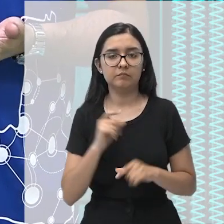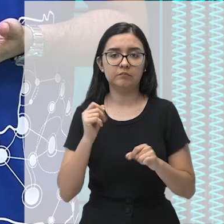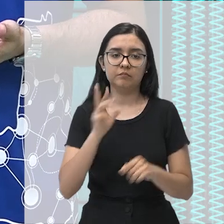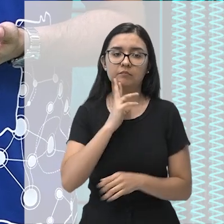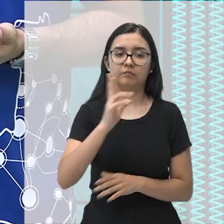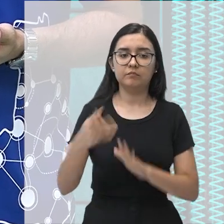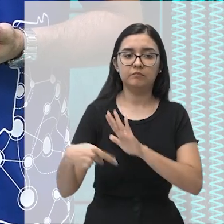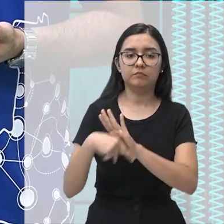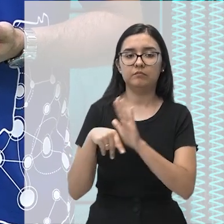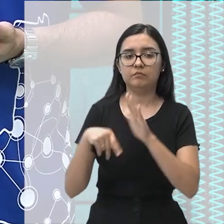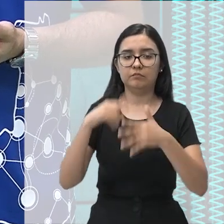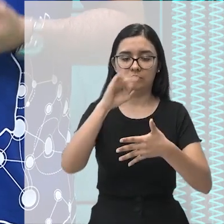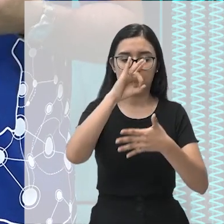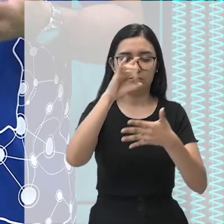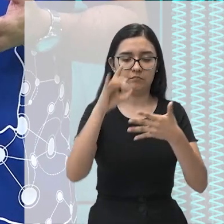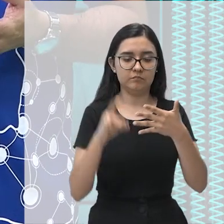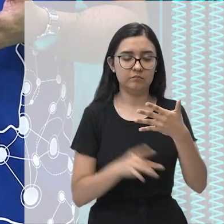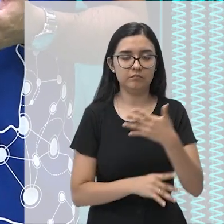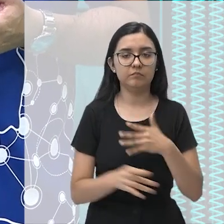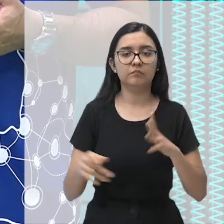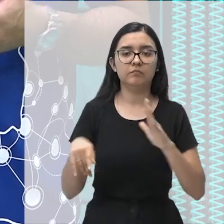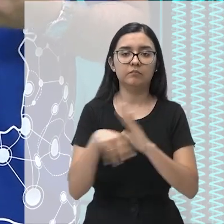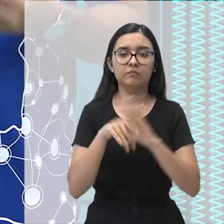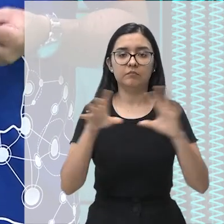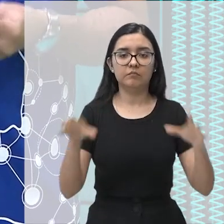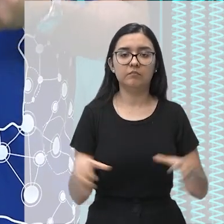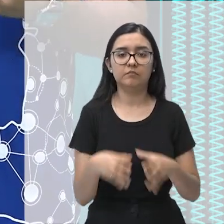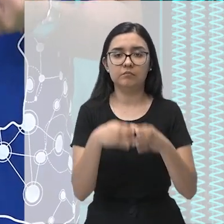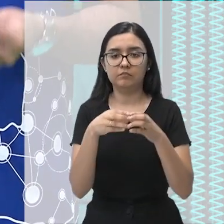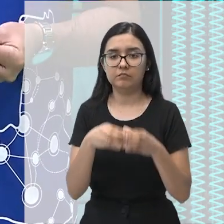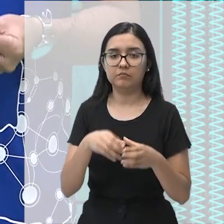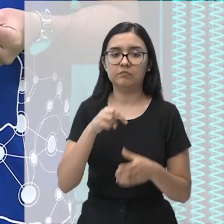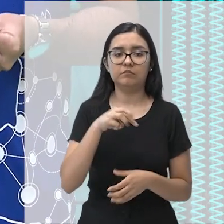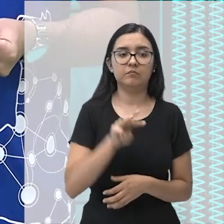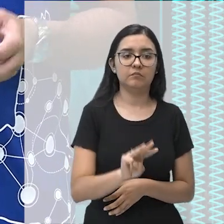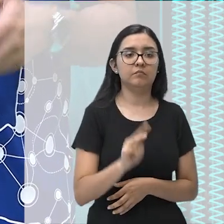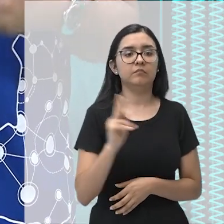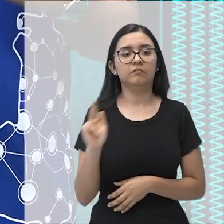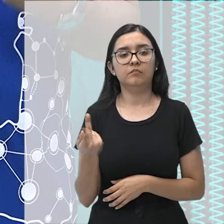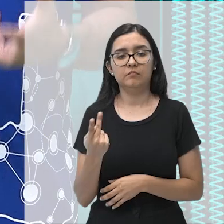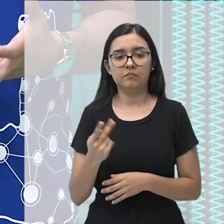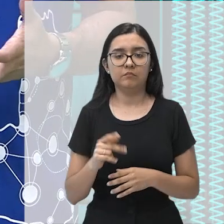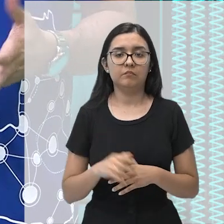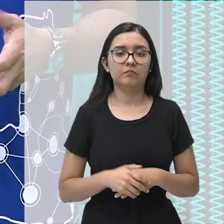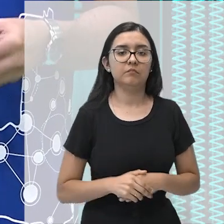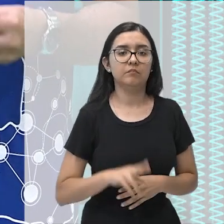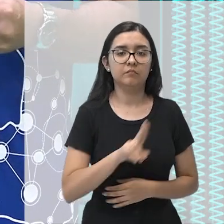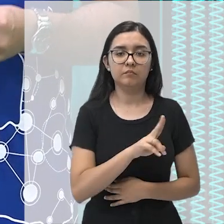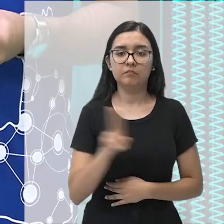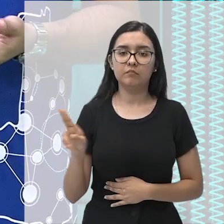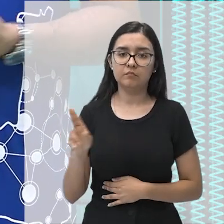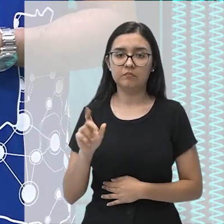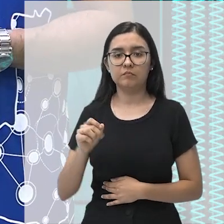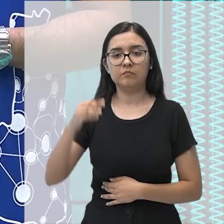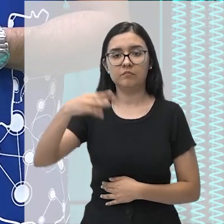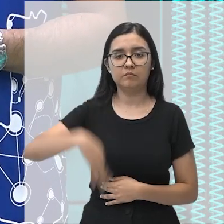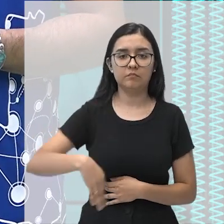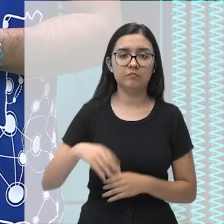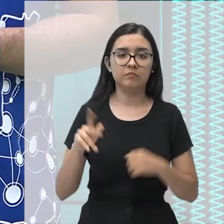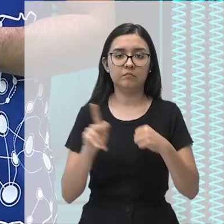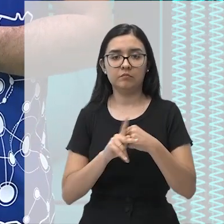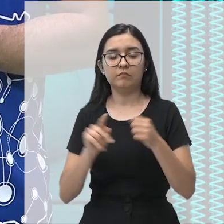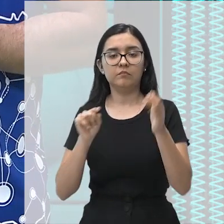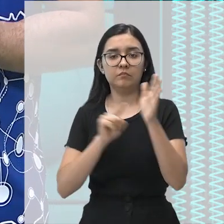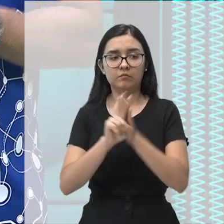resposta específica, tá certo? E elas são classificadas como WH questions. O nome correto são os